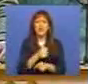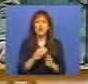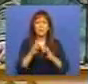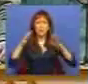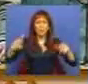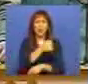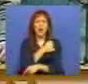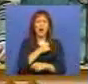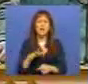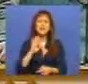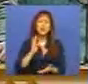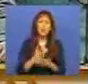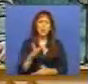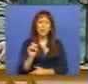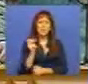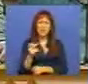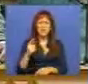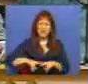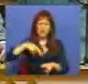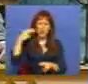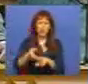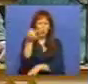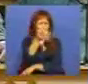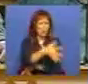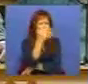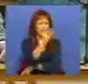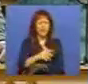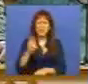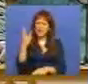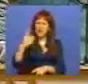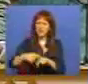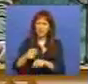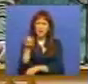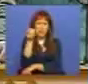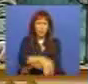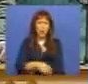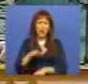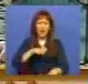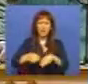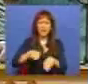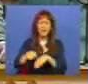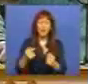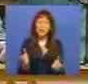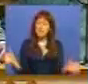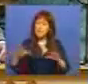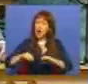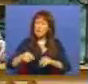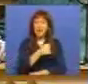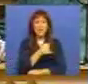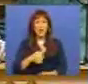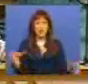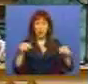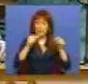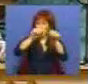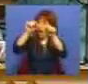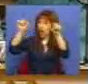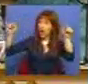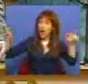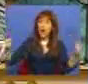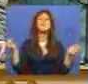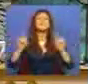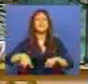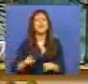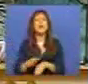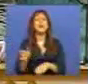10 anos é mais do dobro da francesa e mais do triplo da italiana. Há cada vez mais casas novas e, por isso